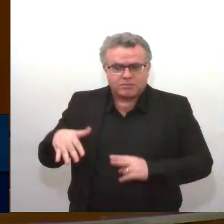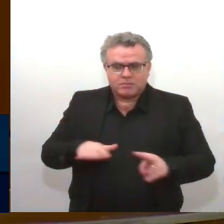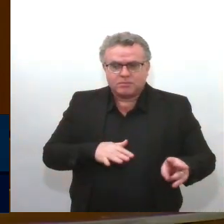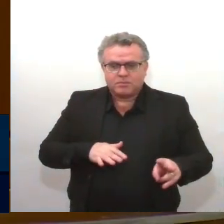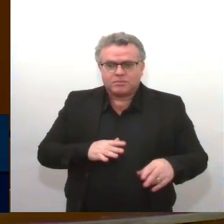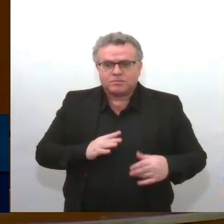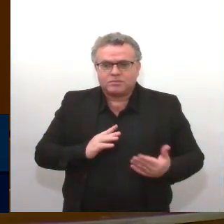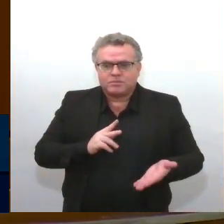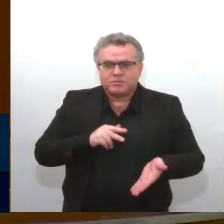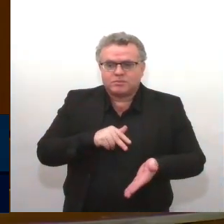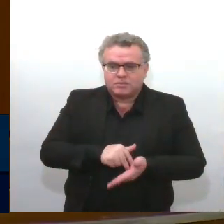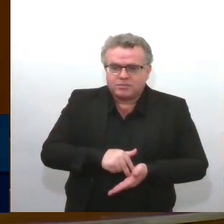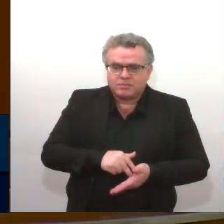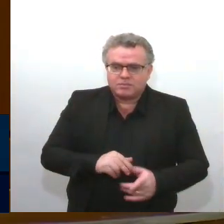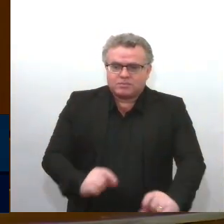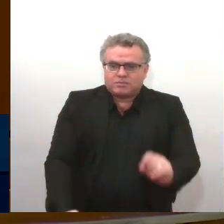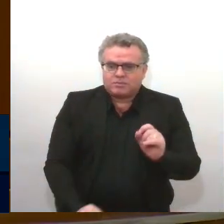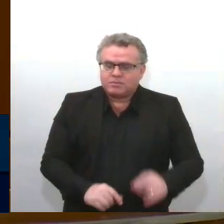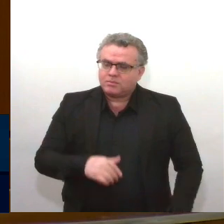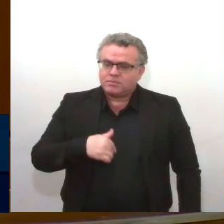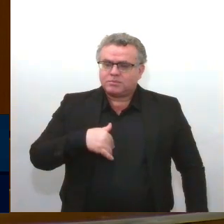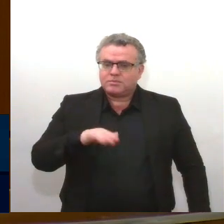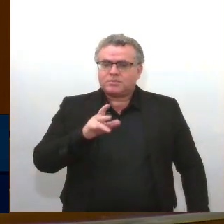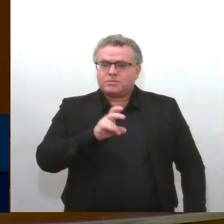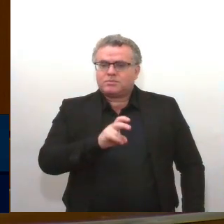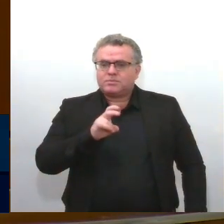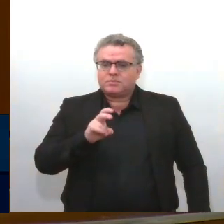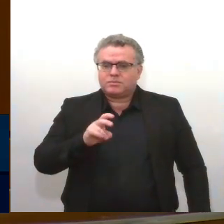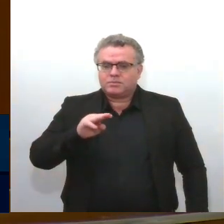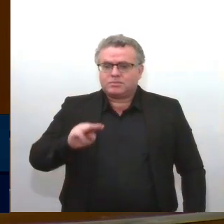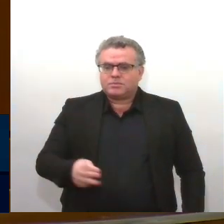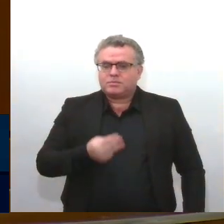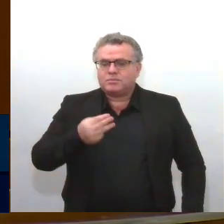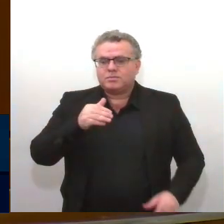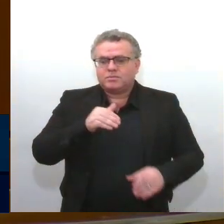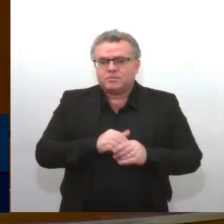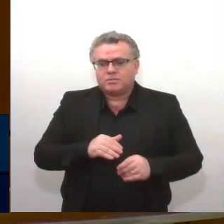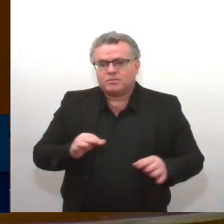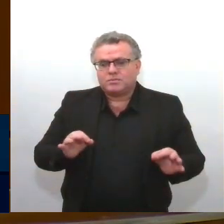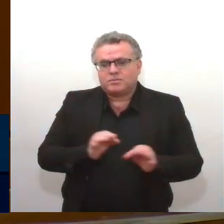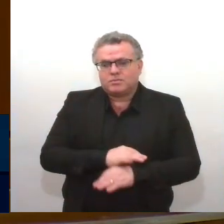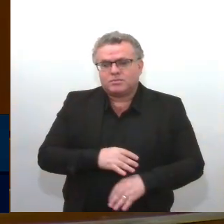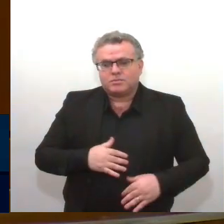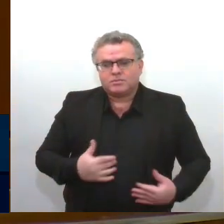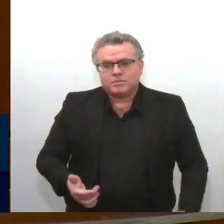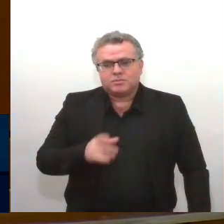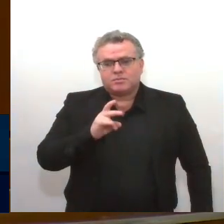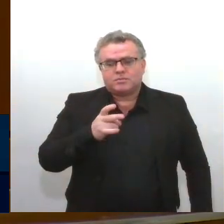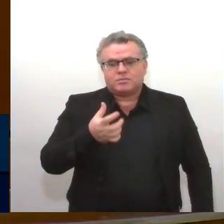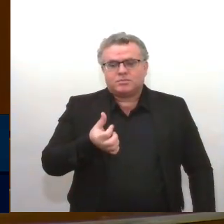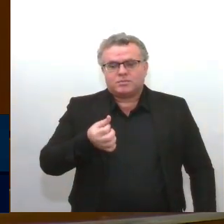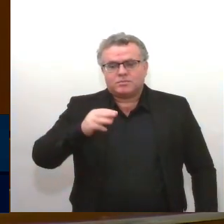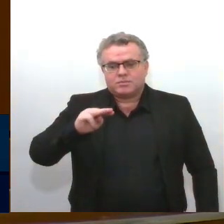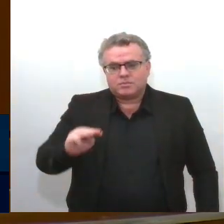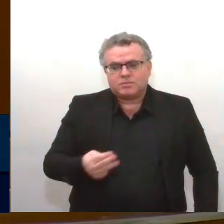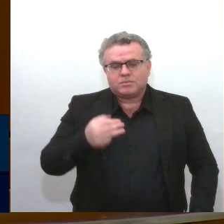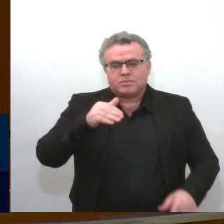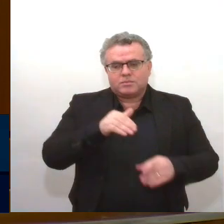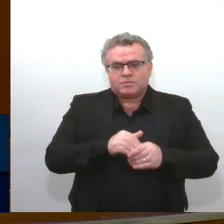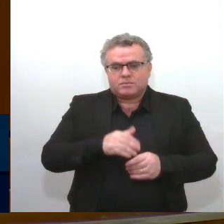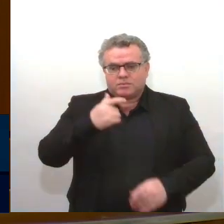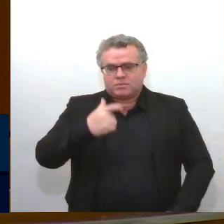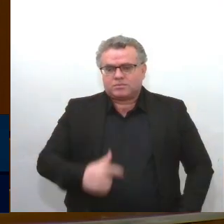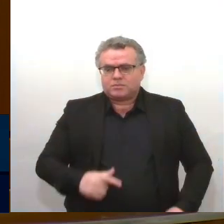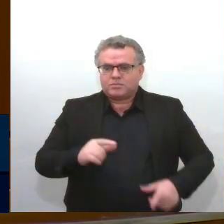55.000 votos que é o número do partido e foi 56.000 votos e Eu Quero aqui agradecer aos colegas pelo apoio pelo carinho